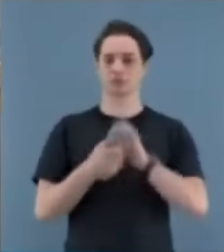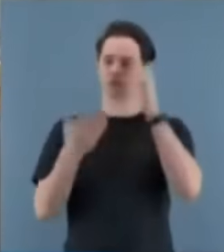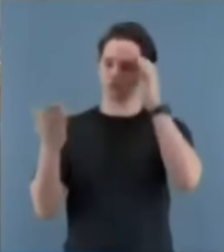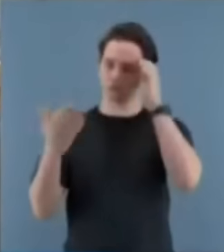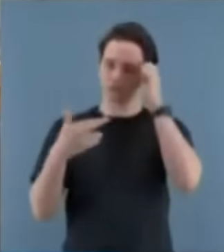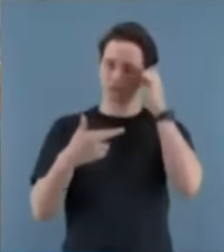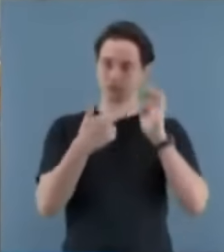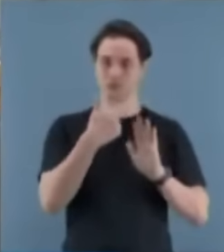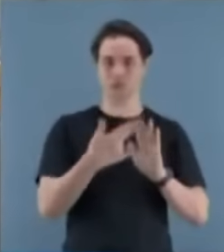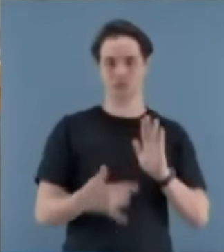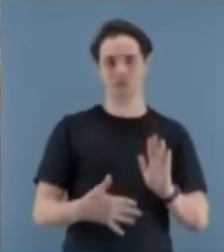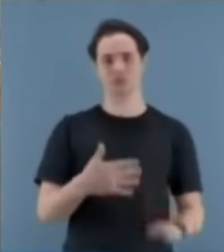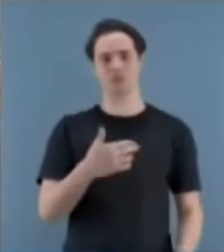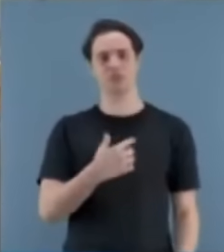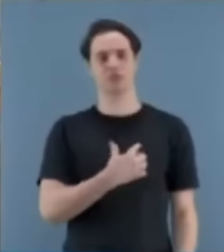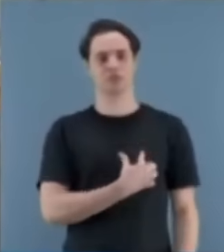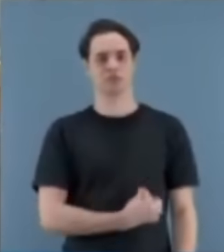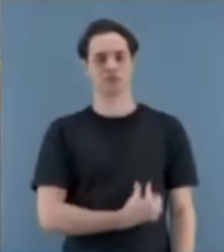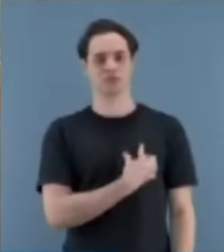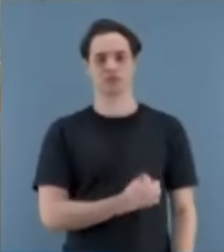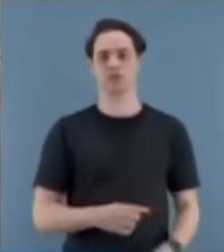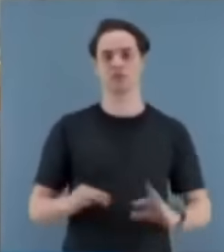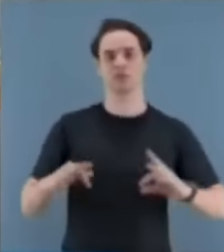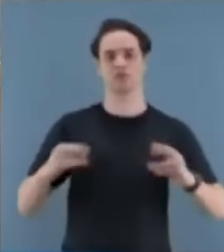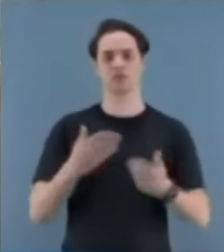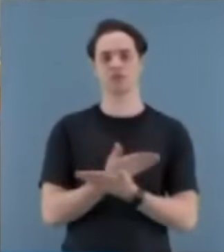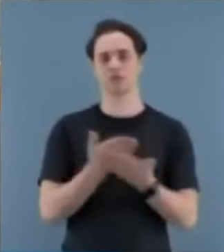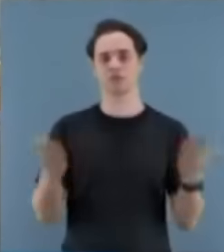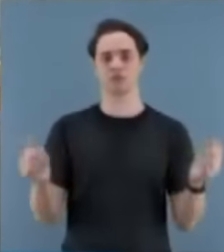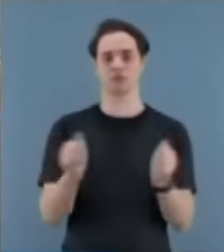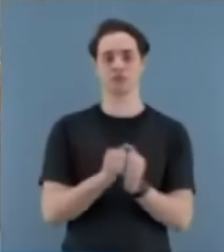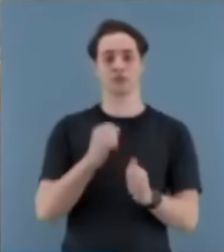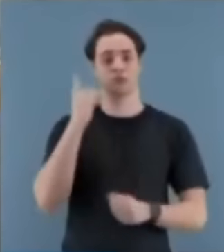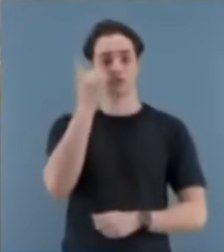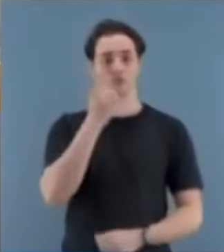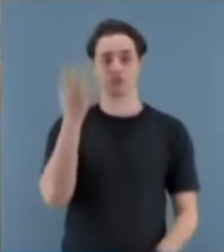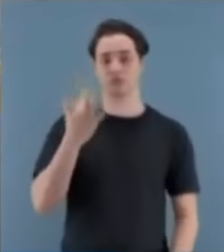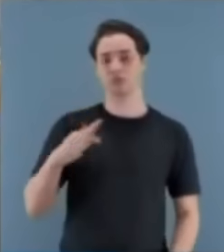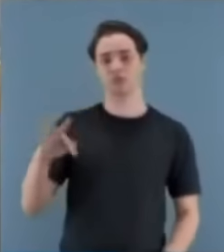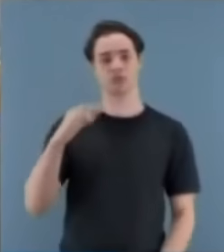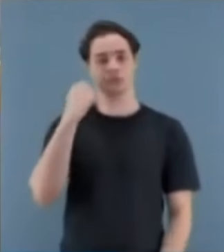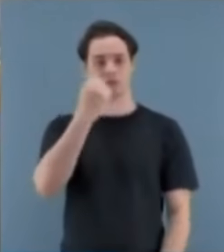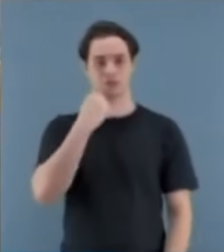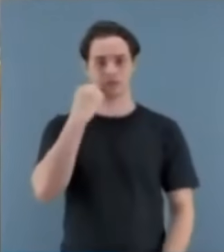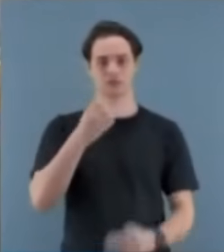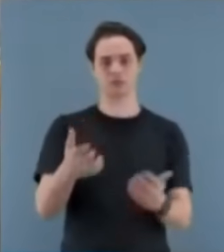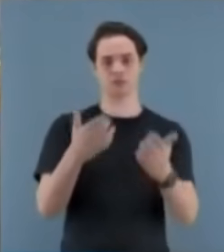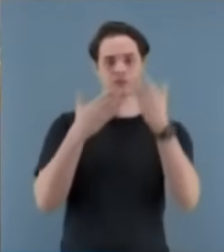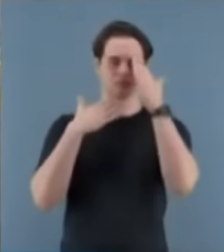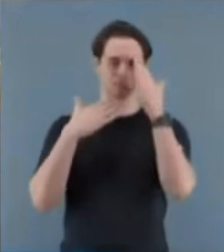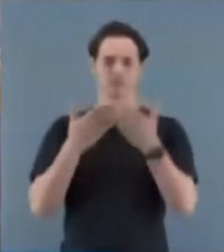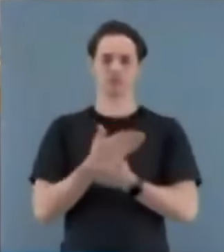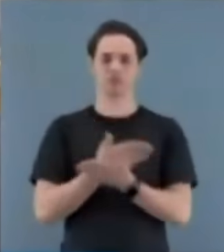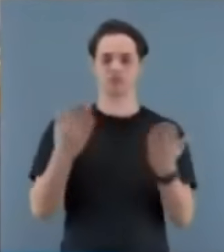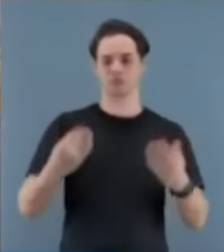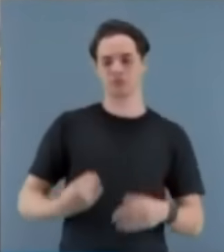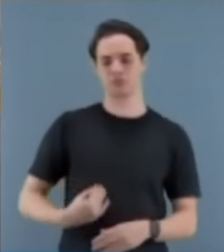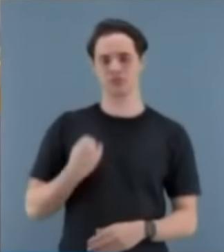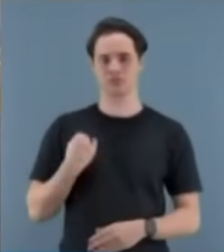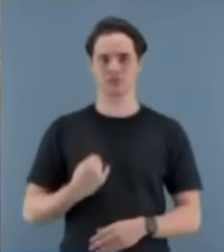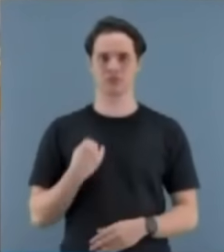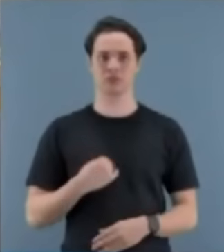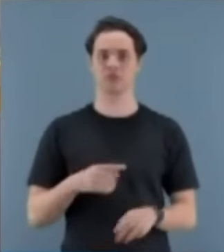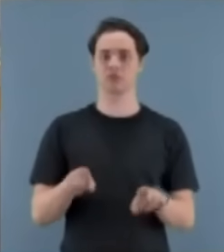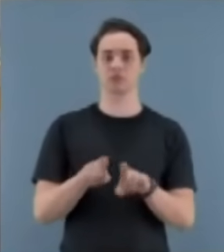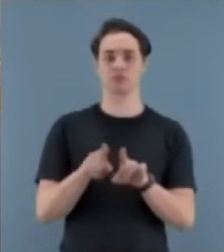relatora, senadora Elisiane Gama, e todos os meus companheiros, deputados federais e senadores. Agradeço o comparecimento dos reis e eu